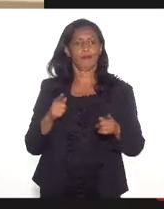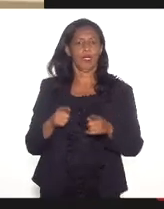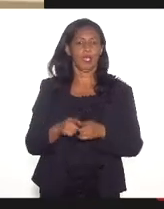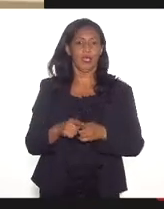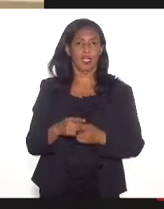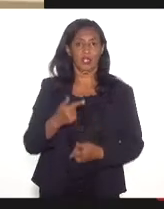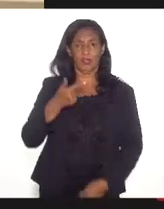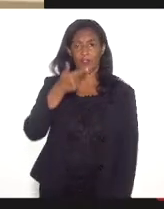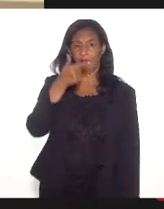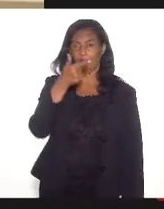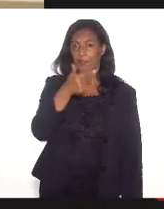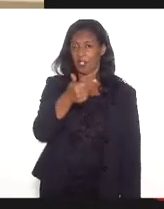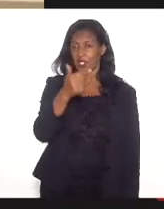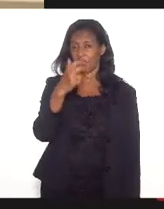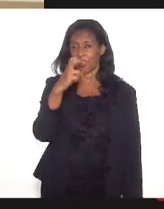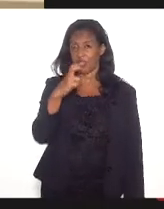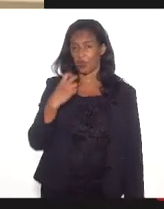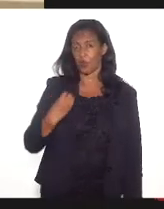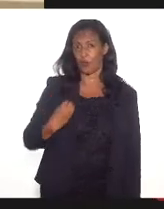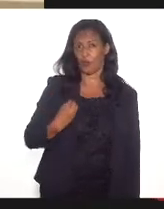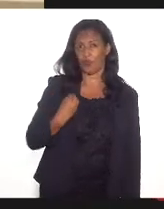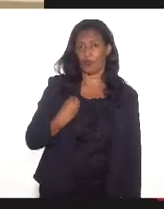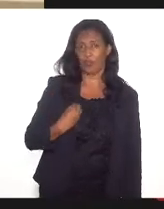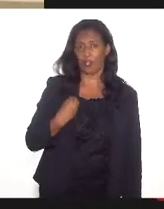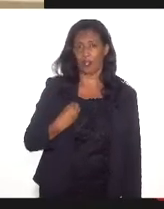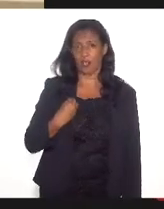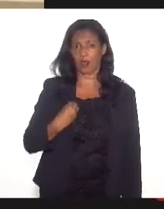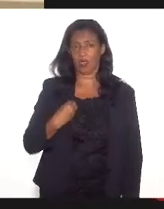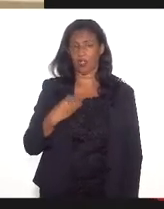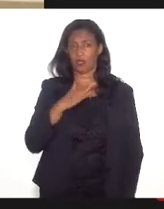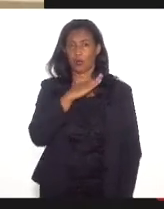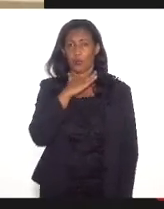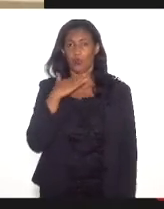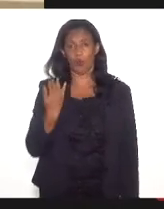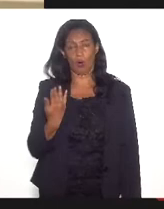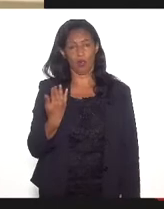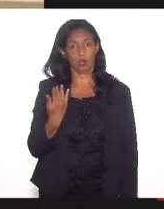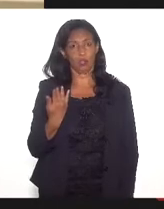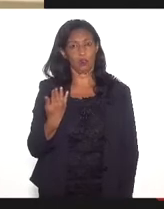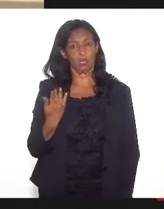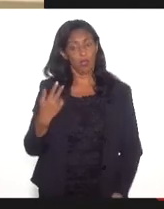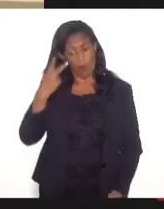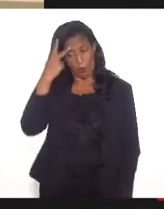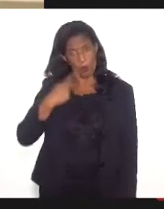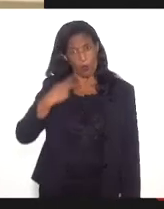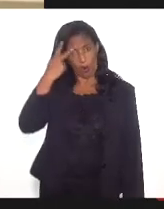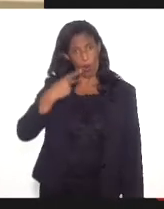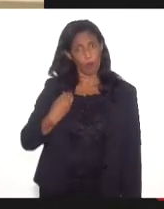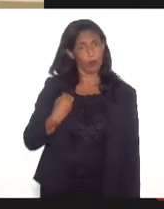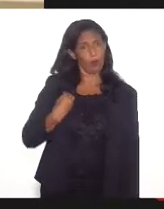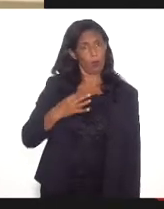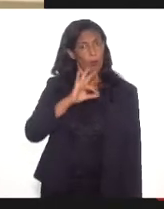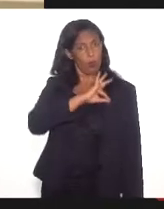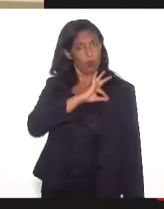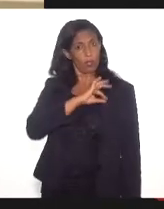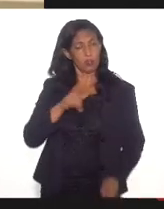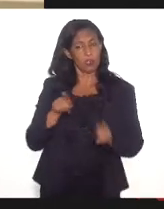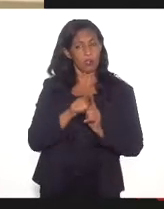essas 25 pessoas assassinadas, incluindo o próprio policial, como